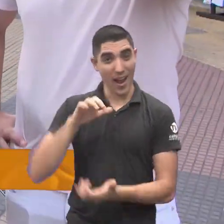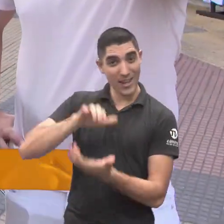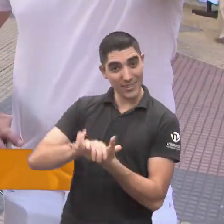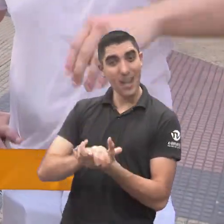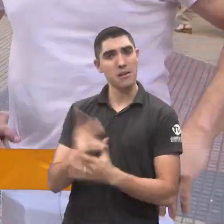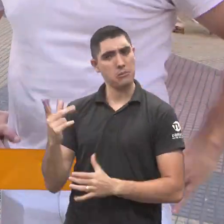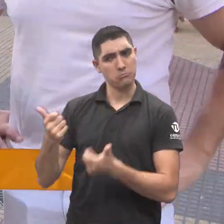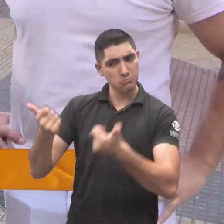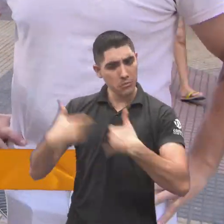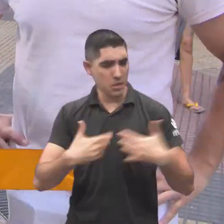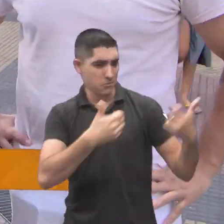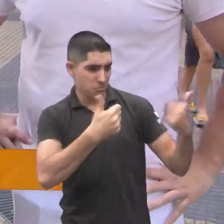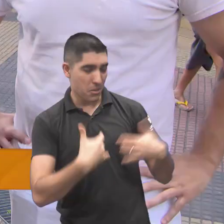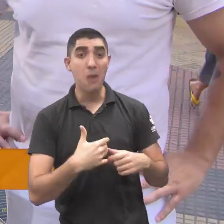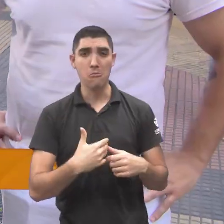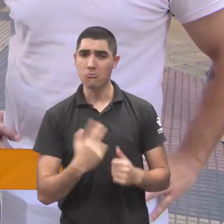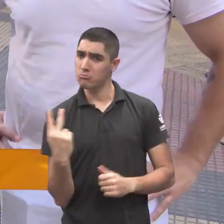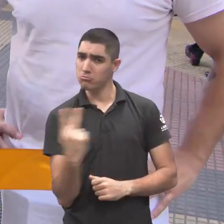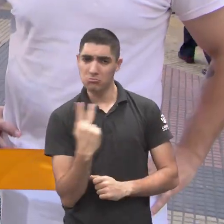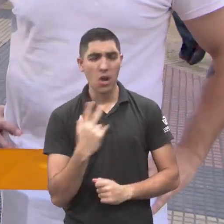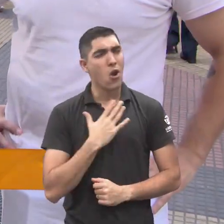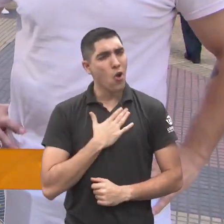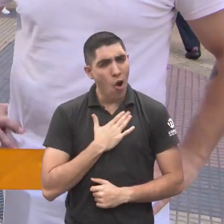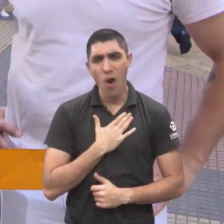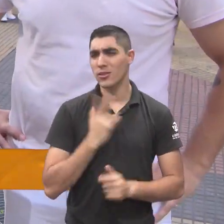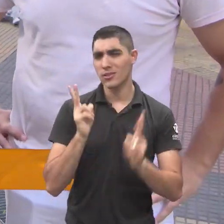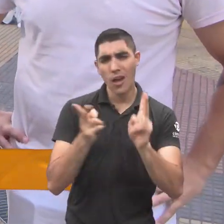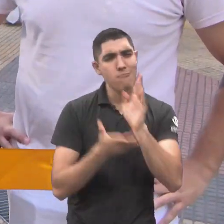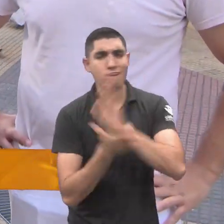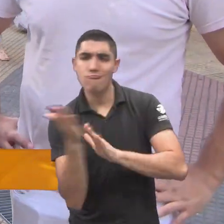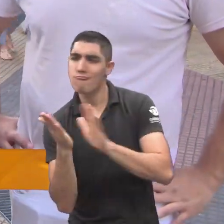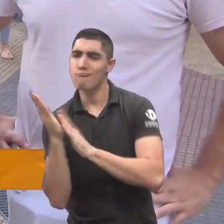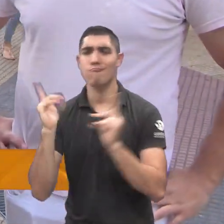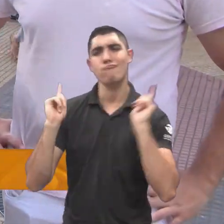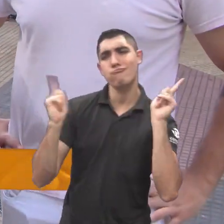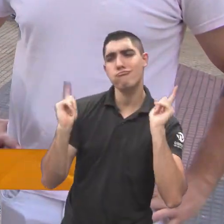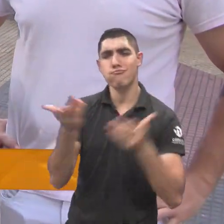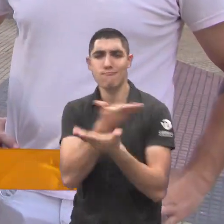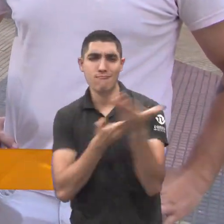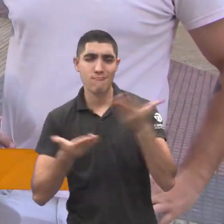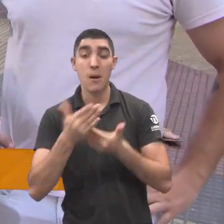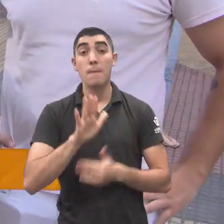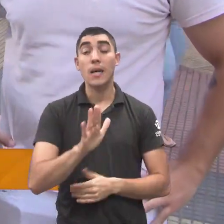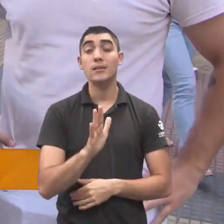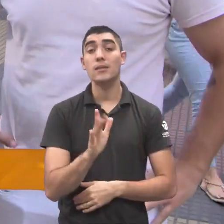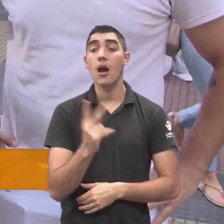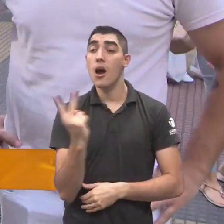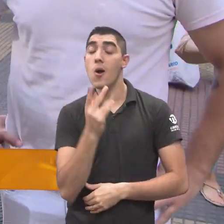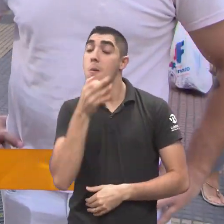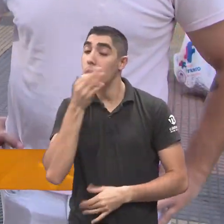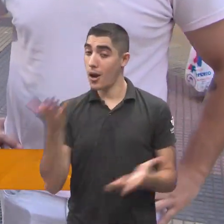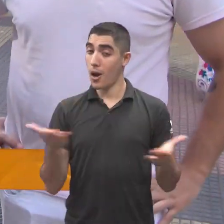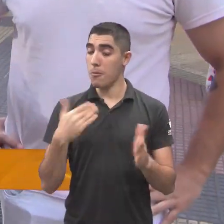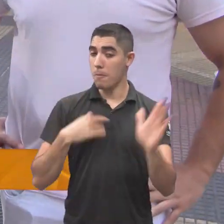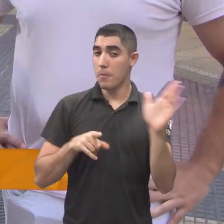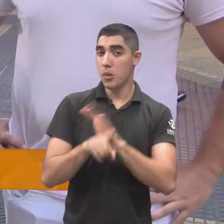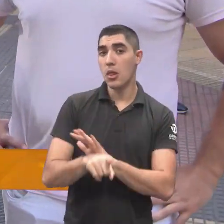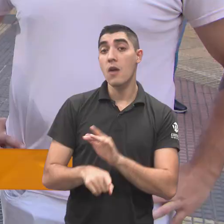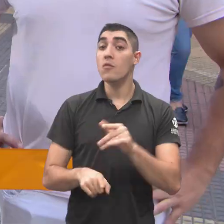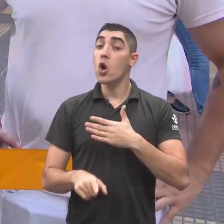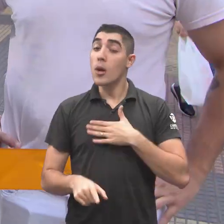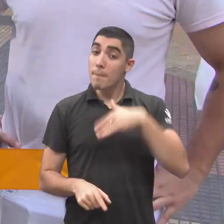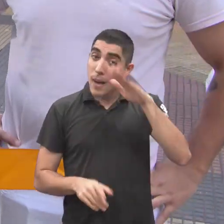eu tô aqui com um casal que eles já estavam me contando que são bem assim, curtem bem um rolê, né? Um entretenimento. Então eu queria saber se